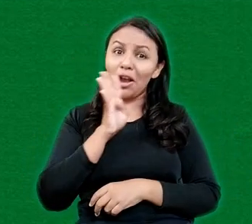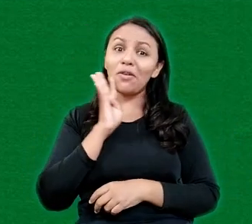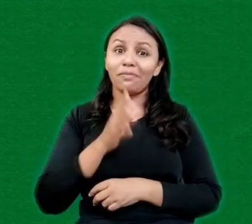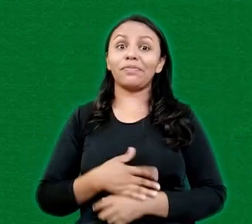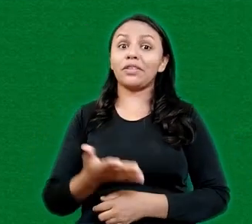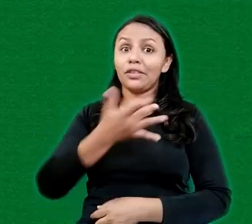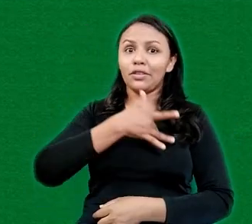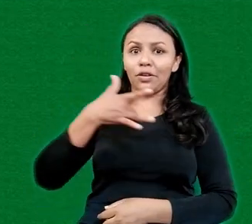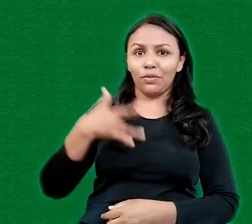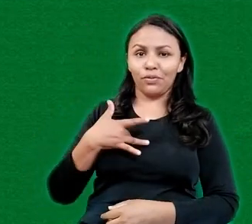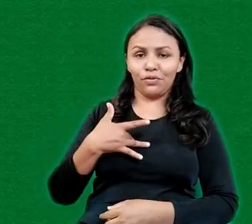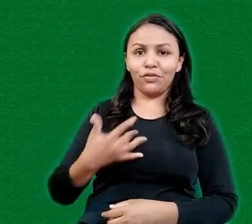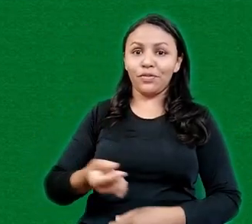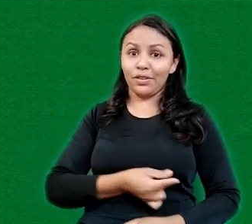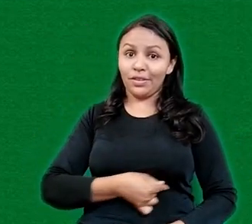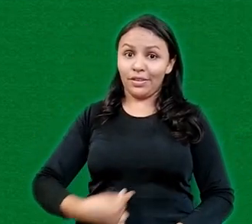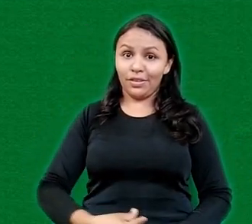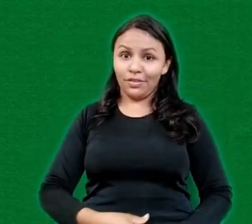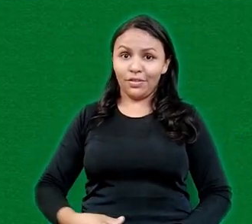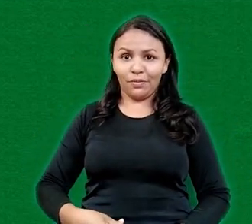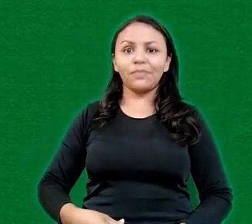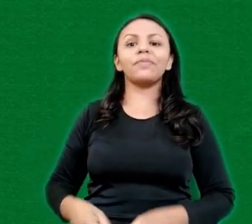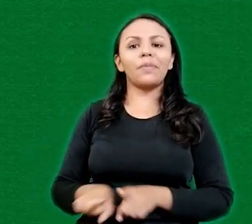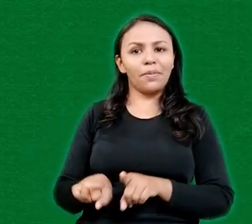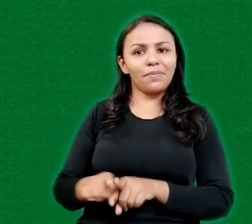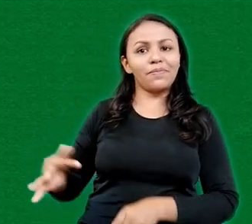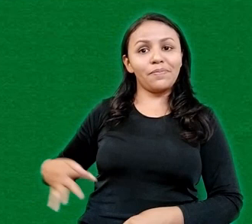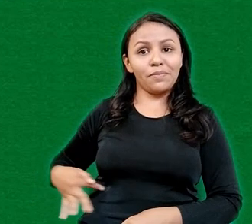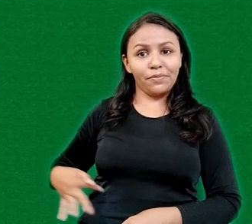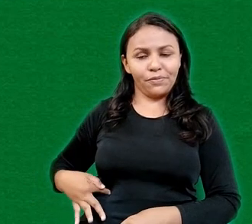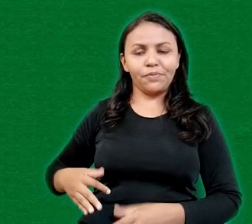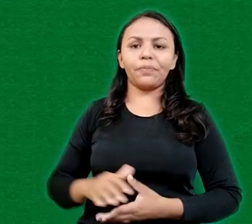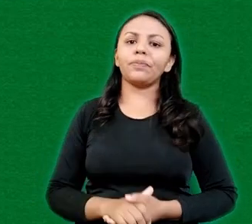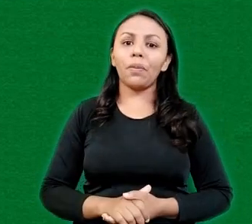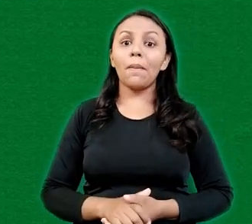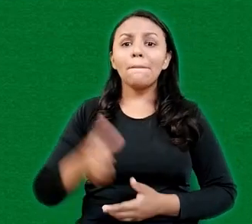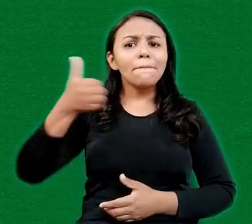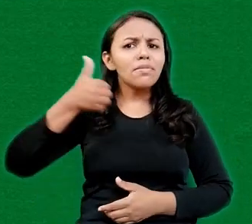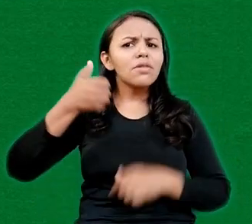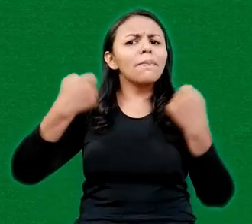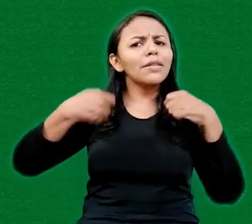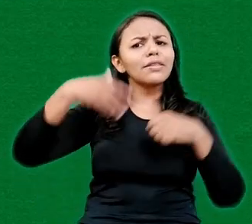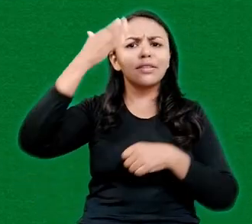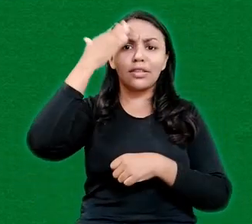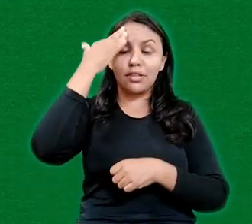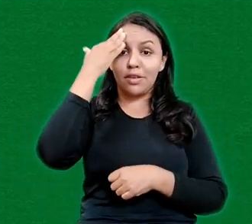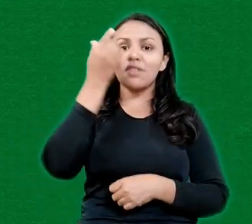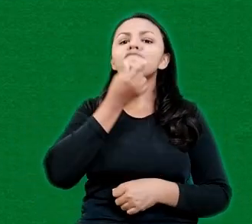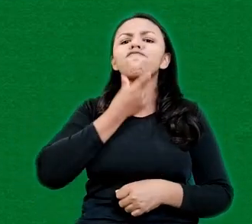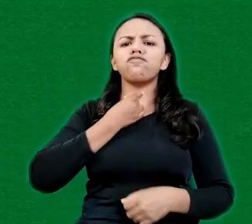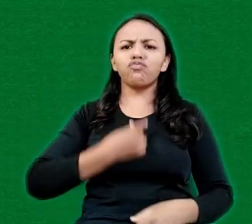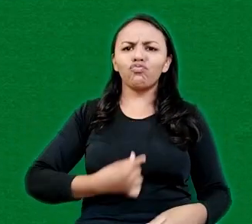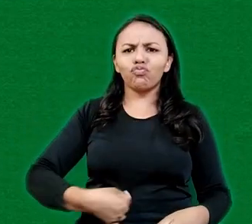saúde intestinal e hepática. Para início, nós precisamos conhecer que o trato